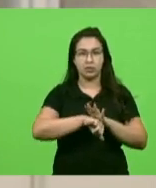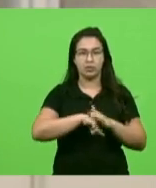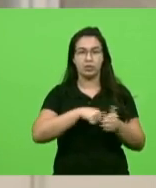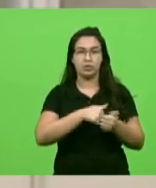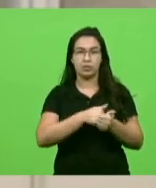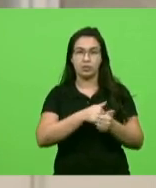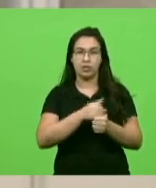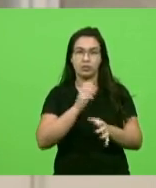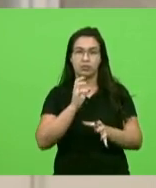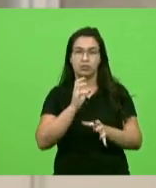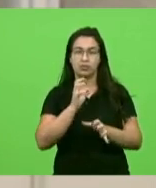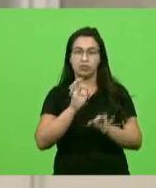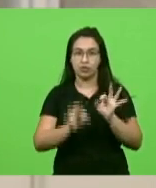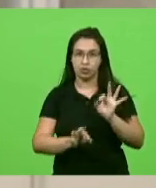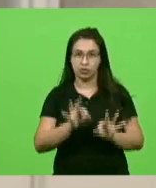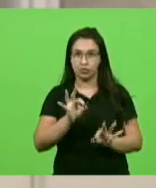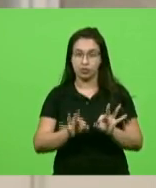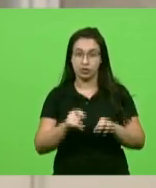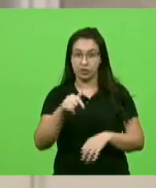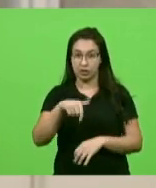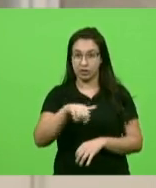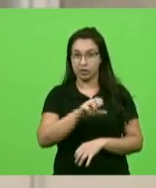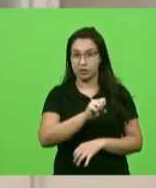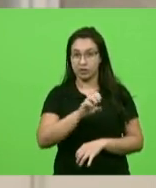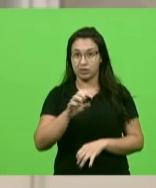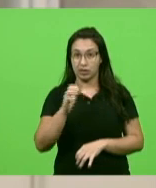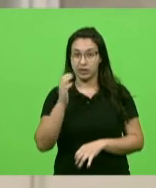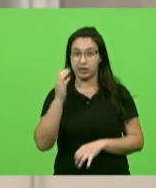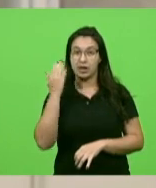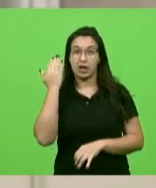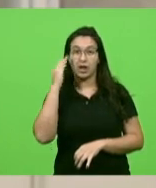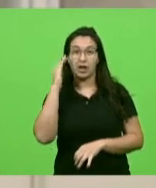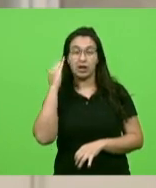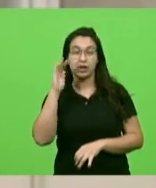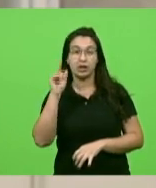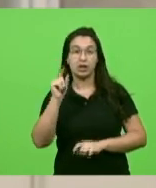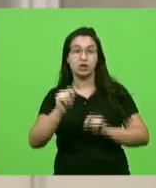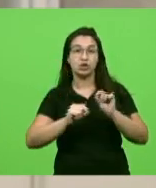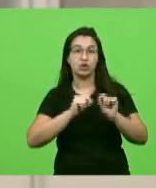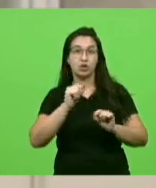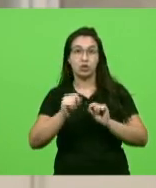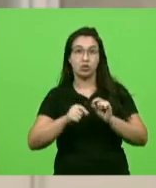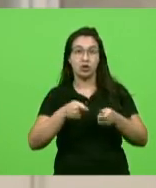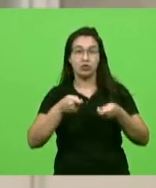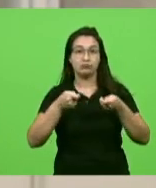de Justiça deste estado tem entendimento firmado